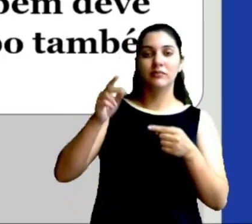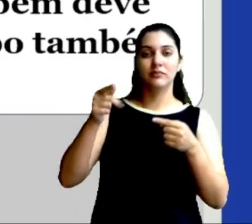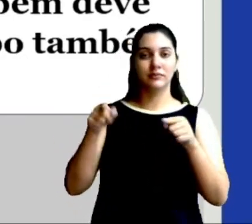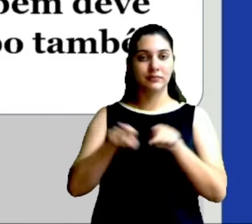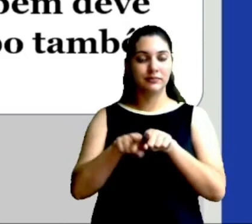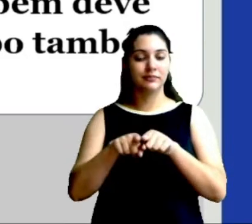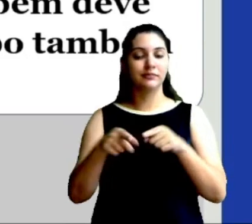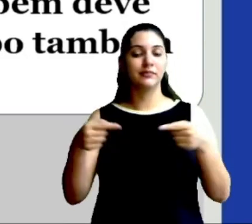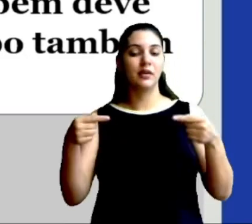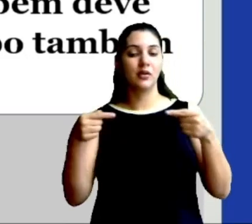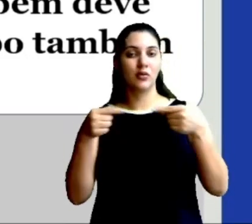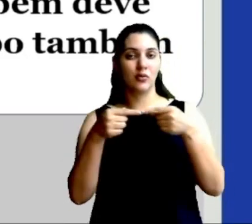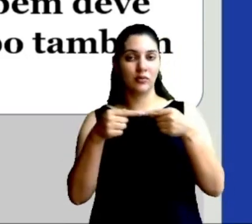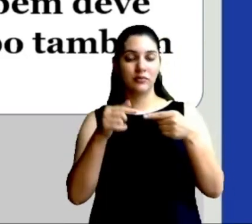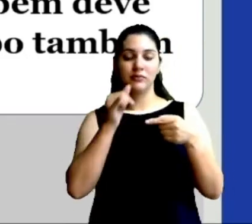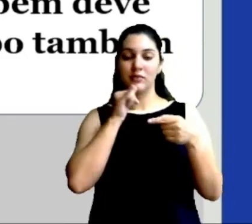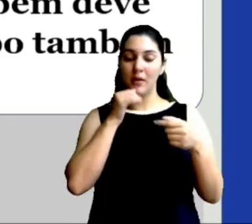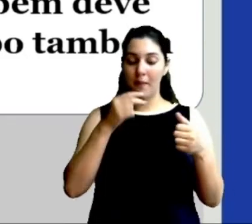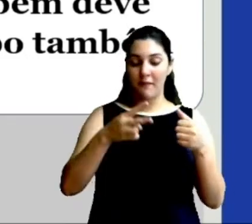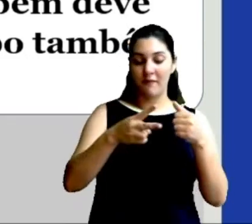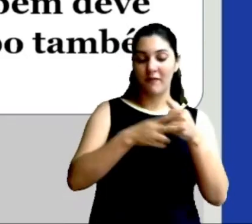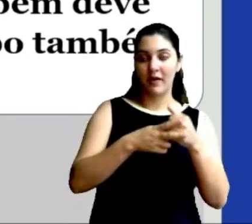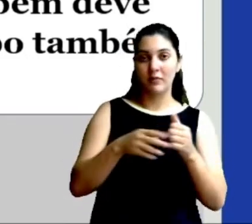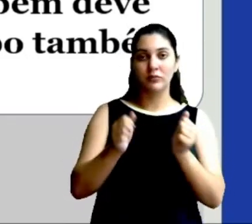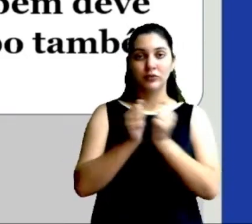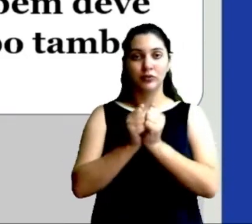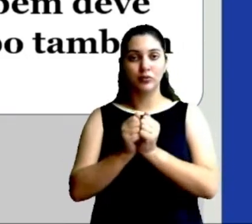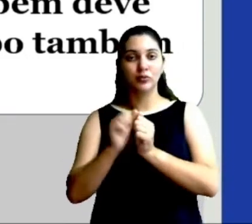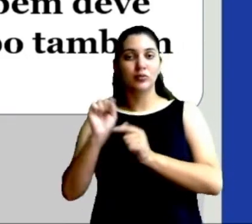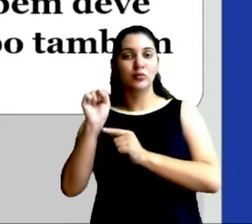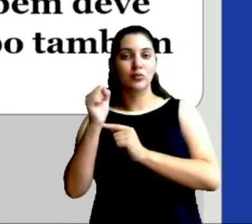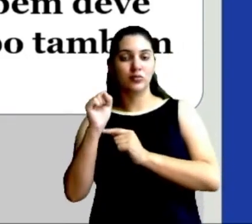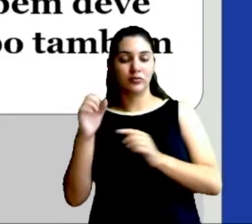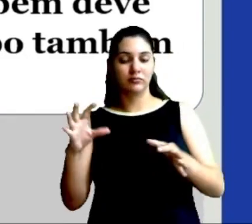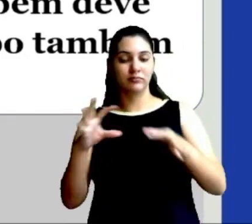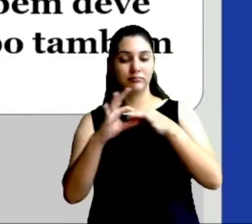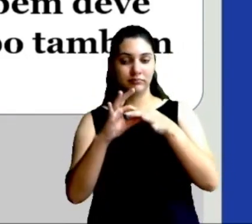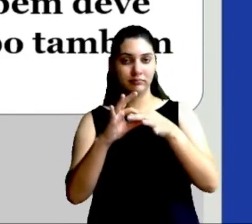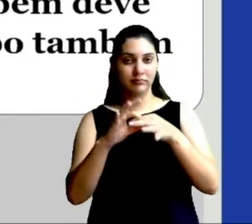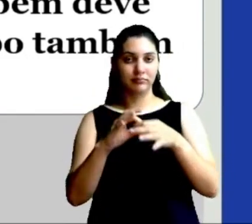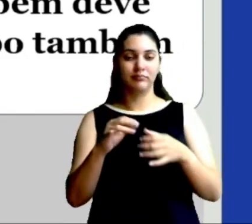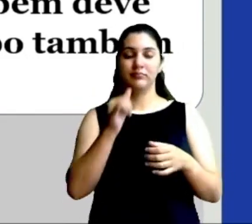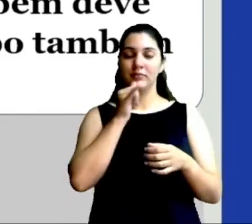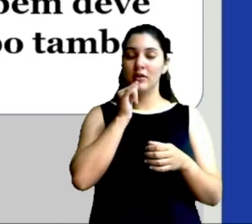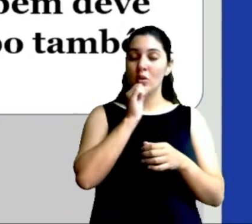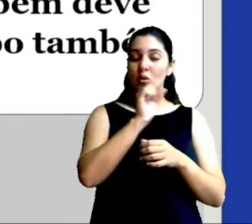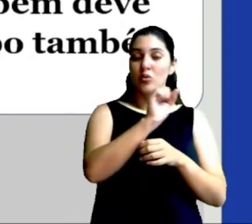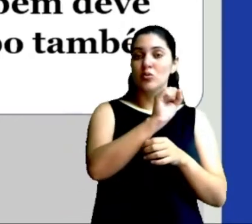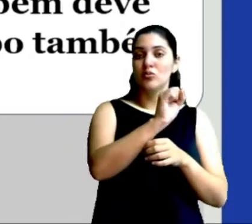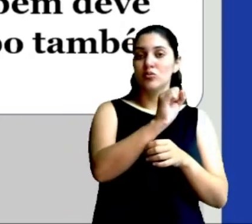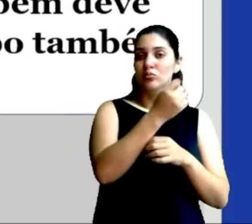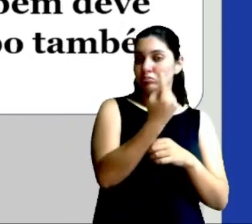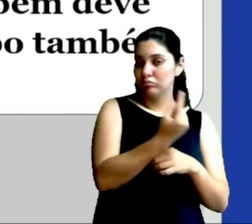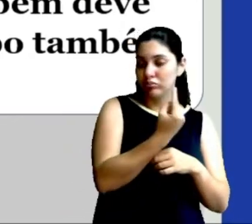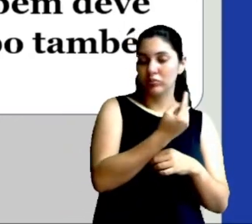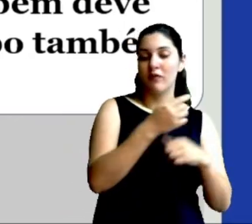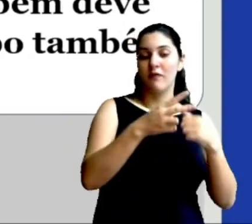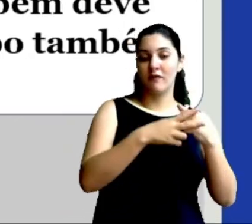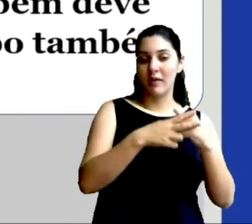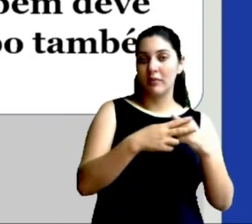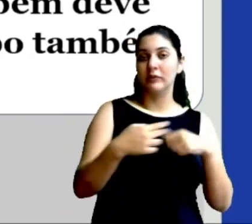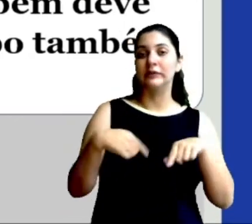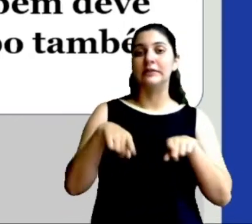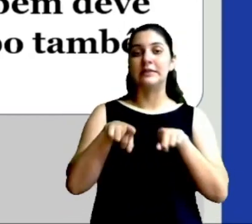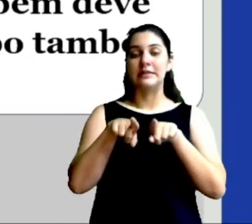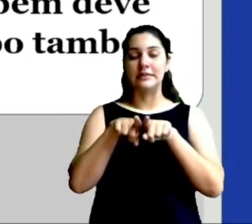sempre junto, verbo e sujeito. Singular, verbo fica no singular. Se o sujeito estiver no plural, o verbo